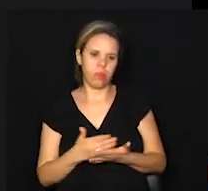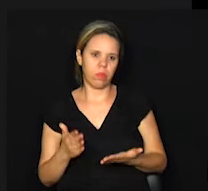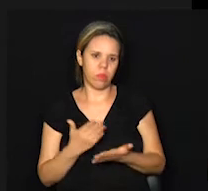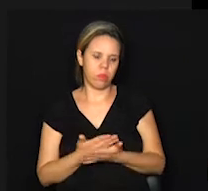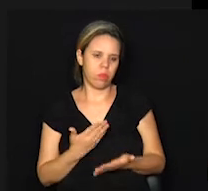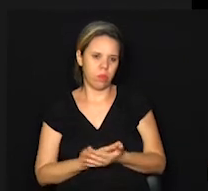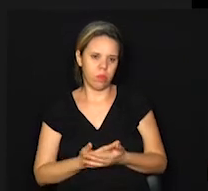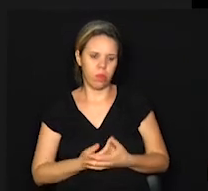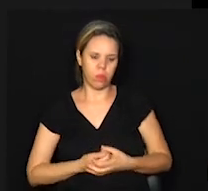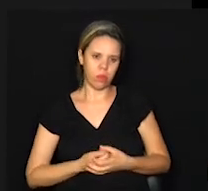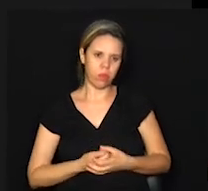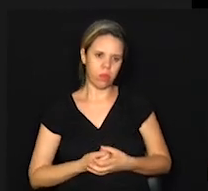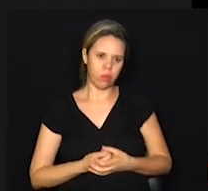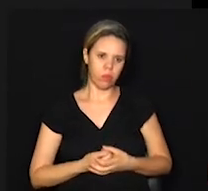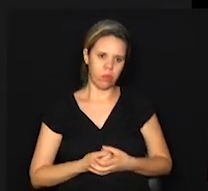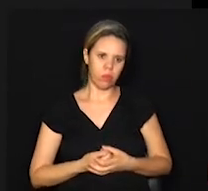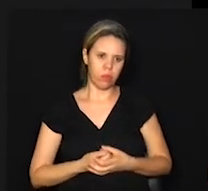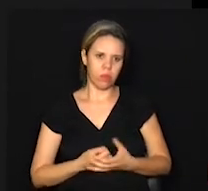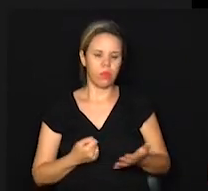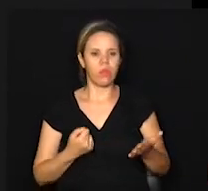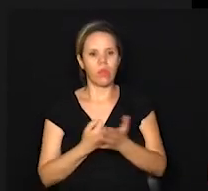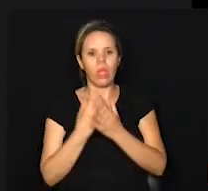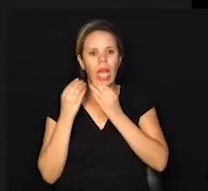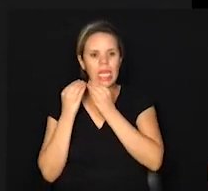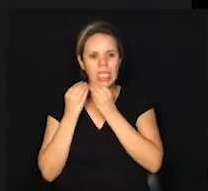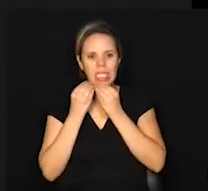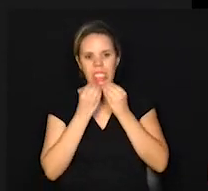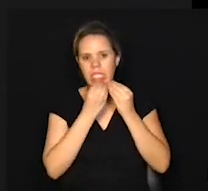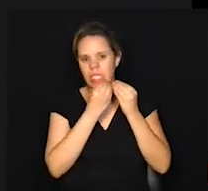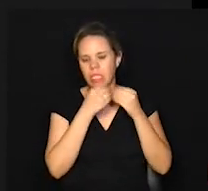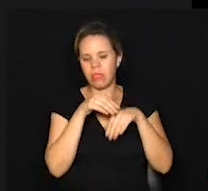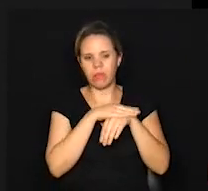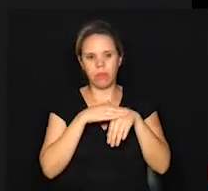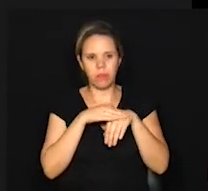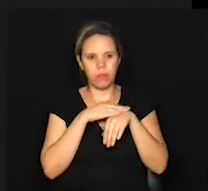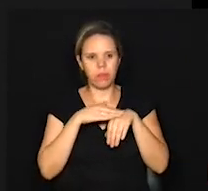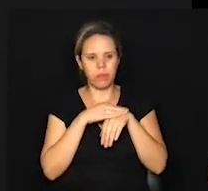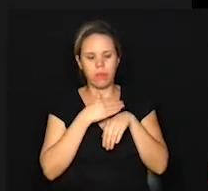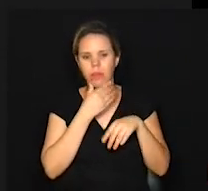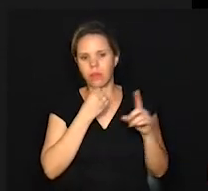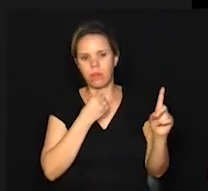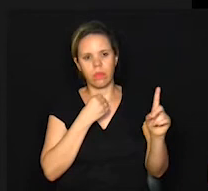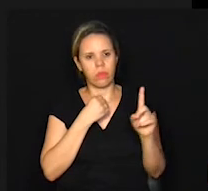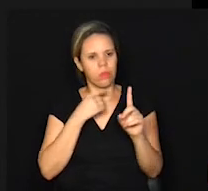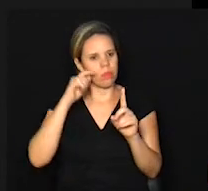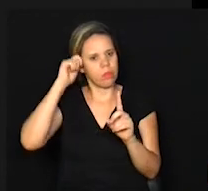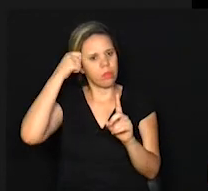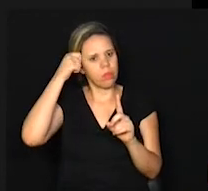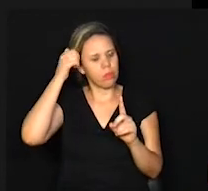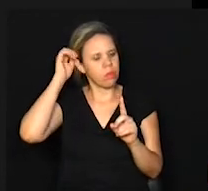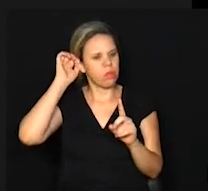aula, e a gente comprou milho e a gente estava conversando, e passou um rapaz negro